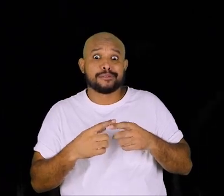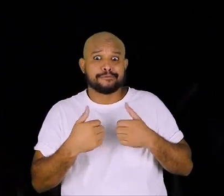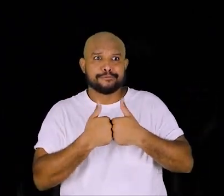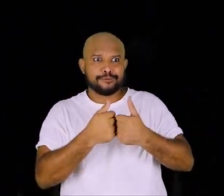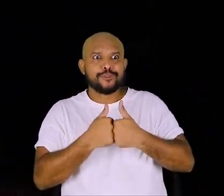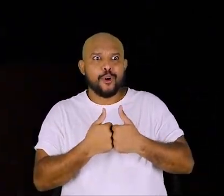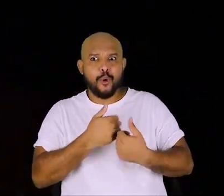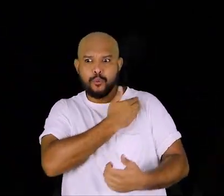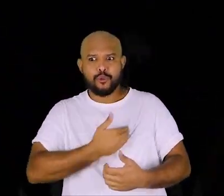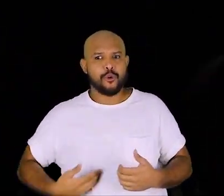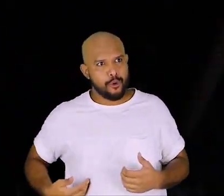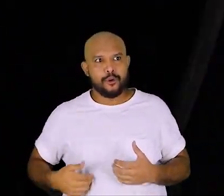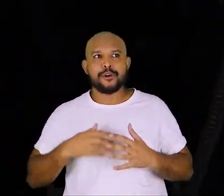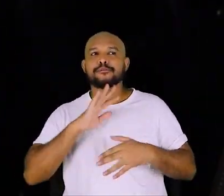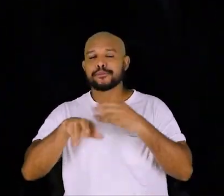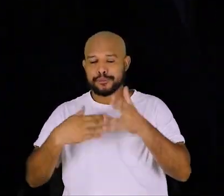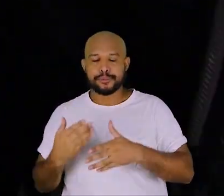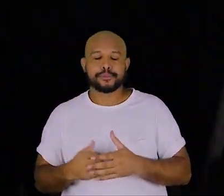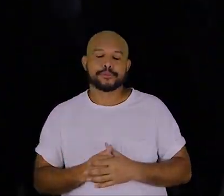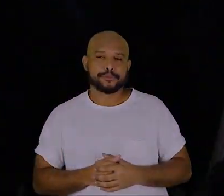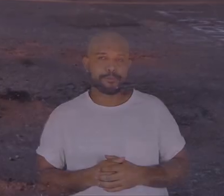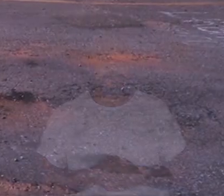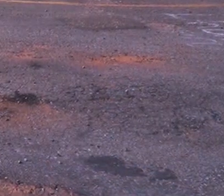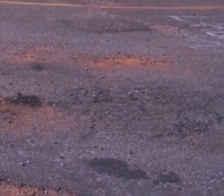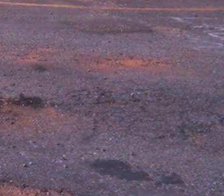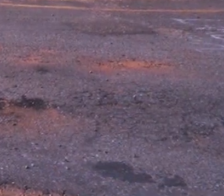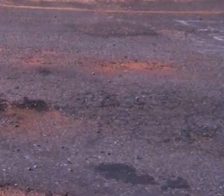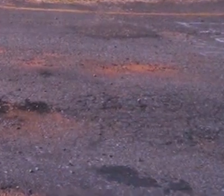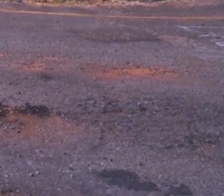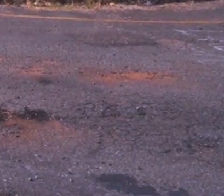transporte público é muito caótico.